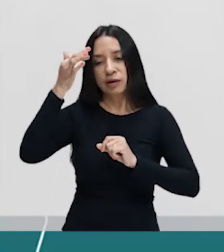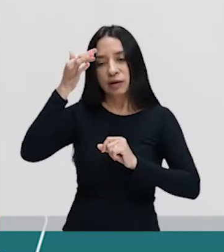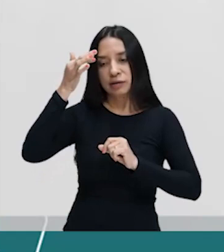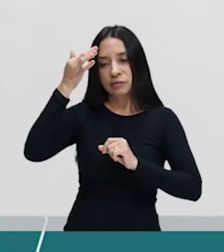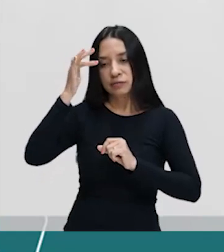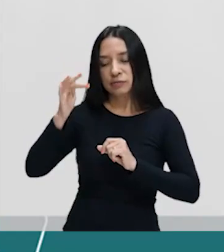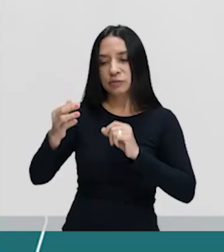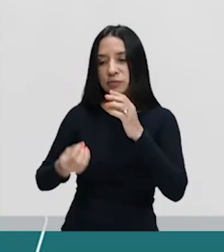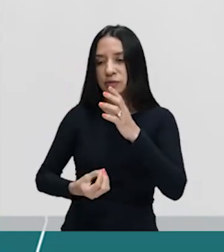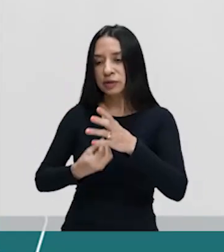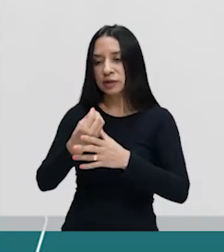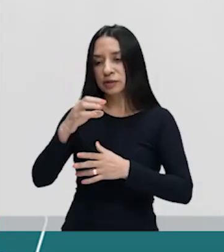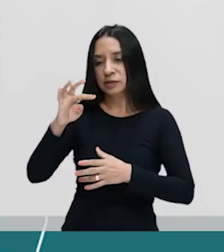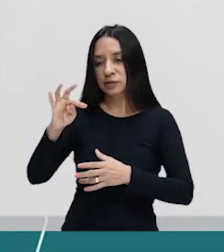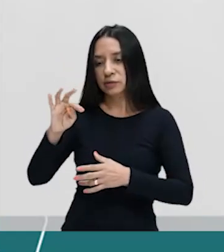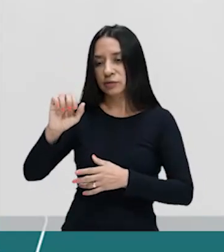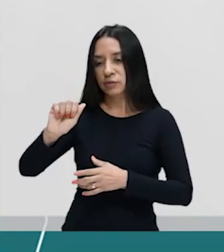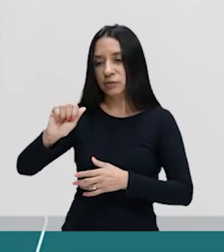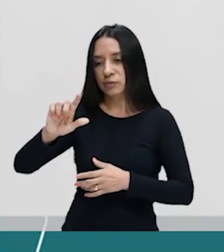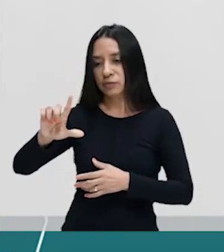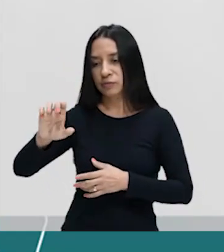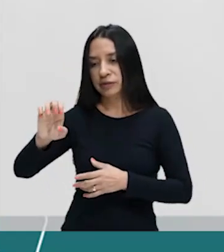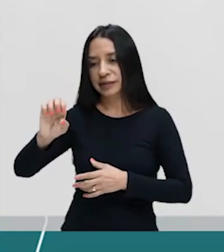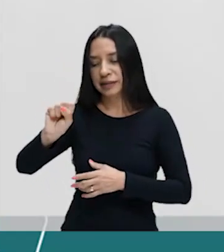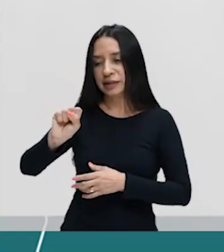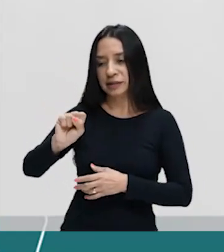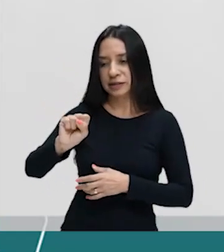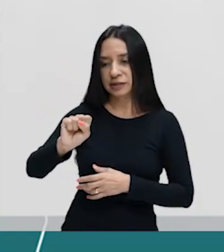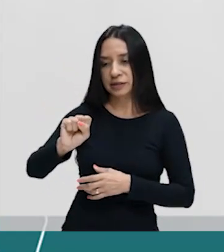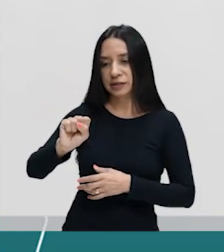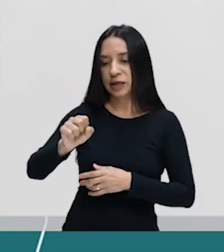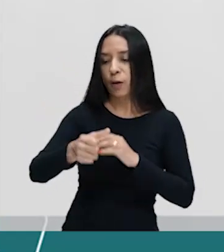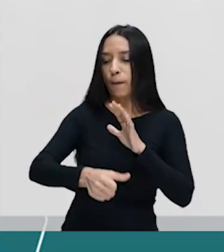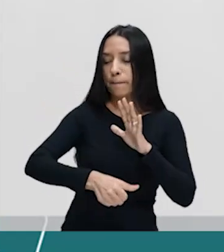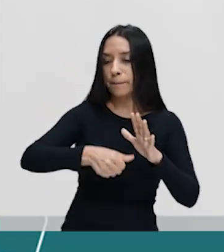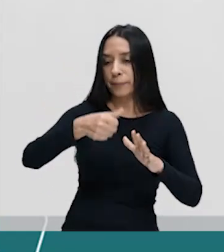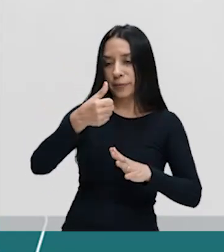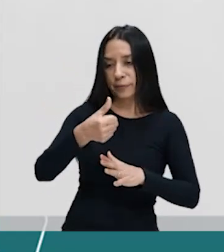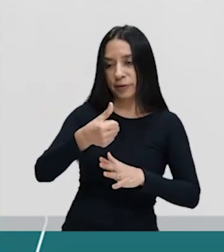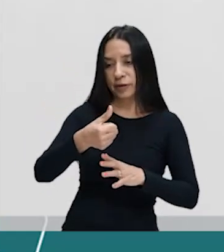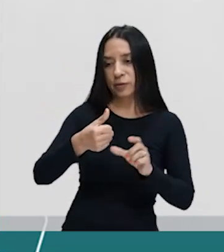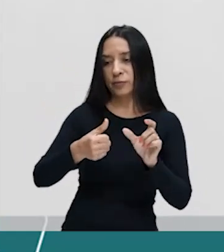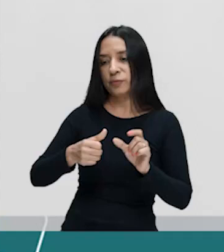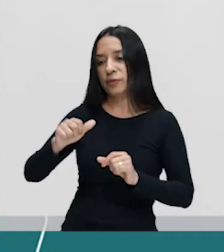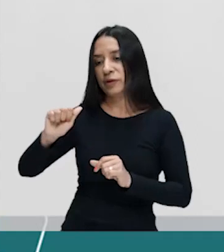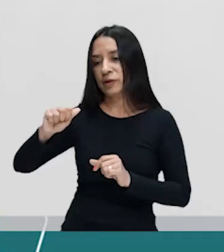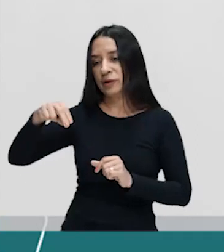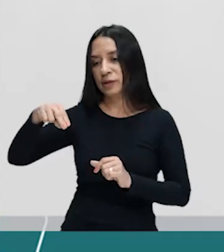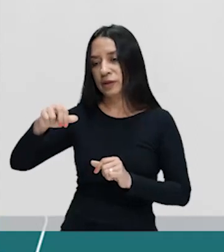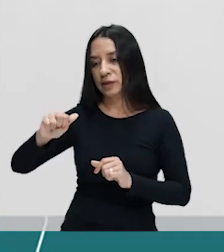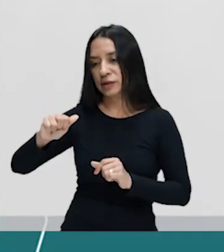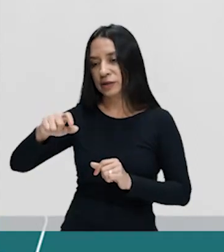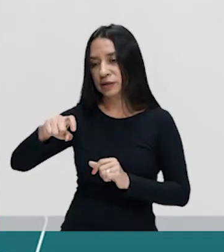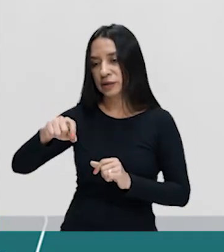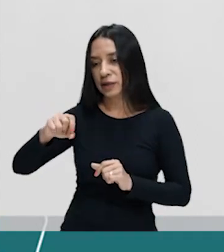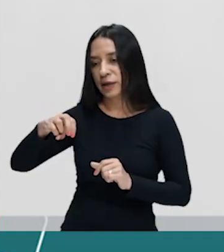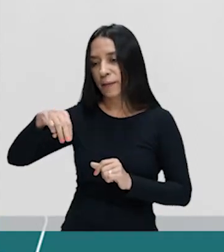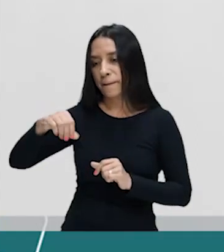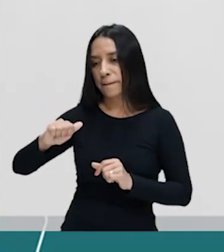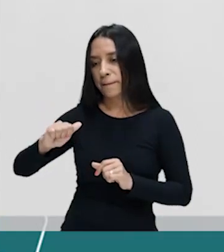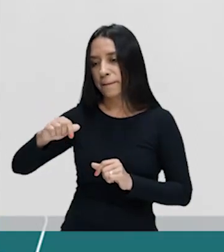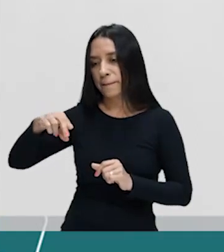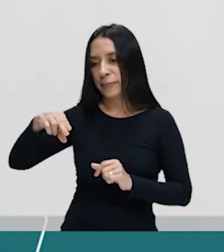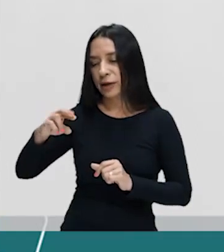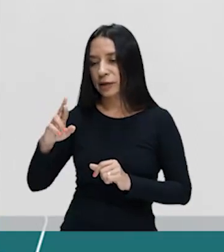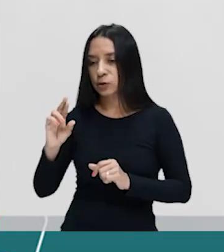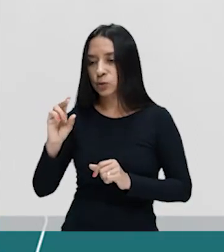com Tales e Anaximandro. Perfeito. Tales é o primeiro, tudo vinha da água. Anaximandro é o apeiron, o